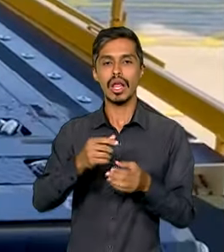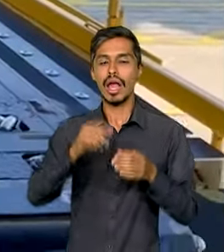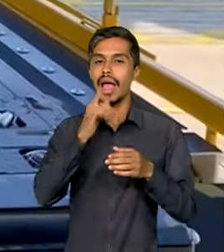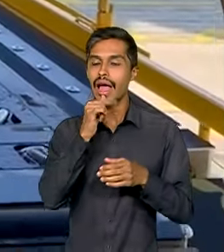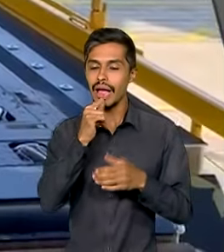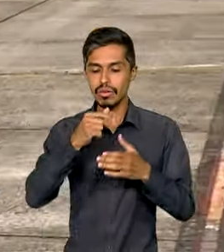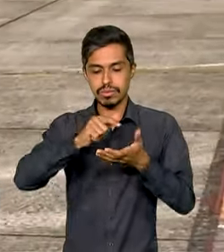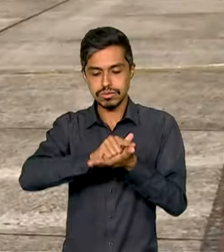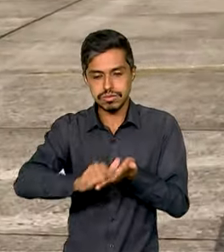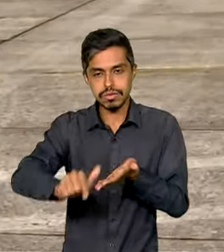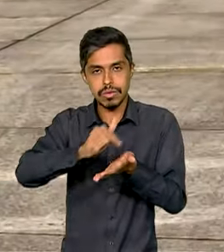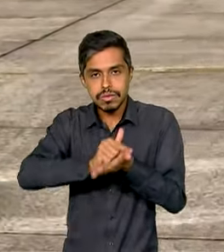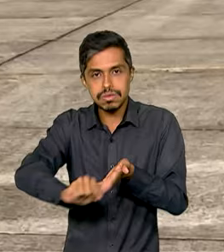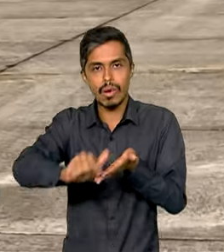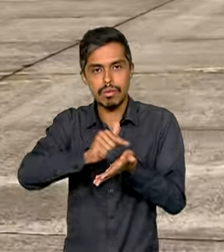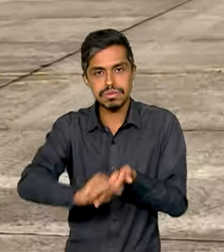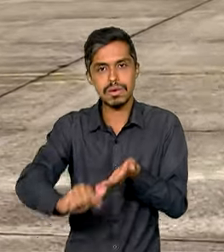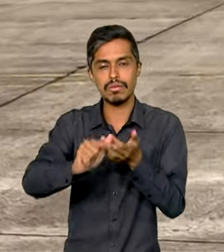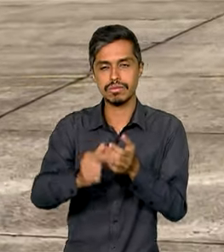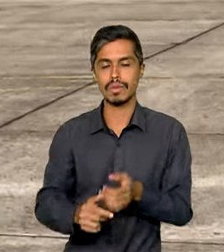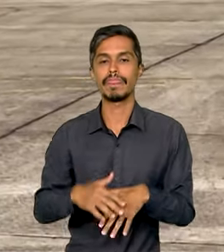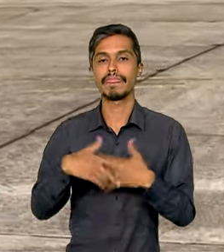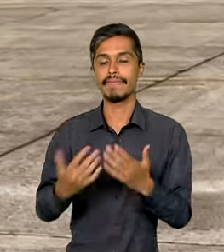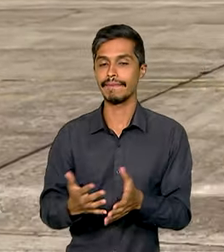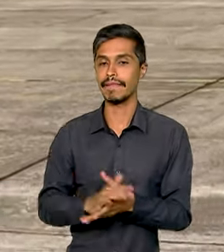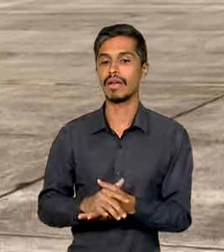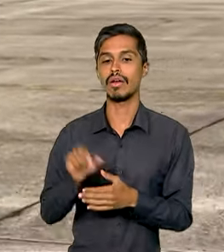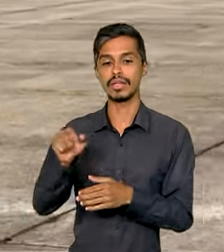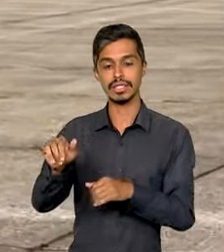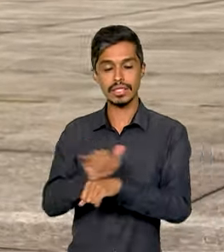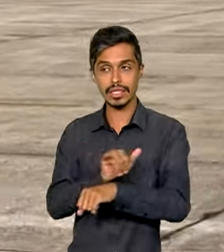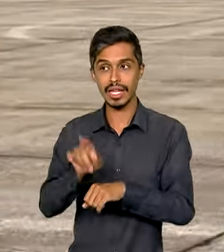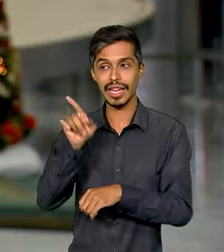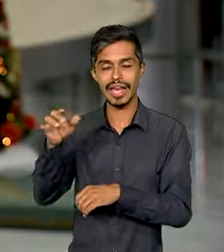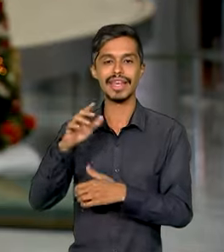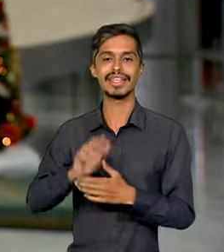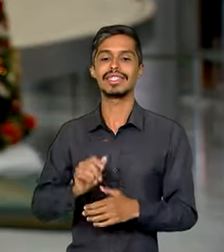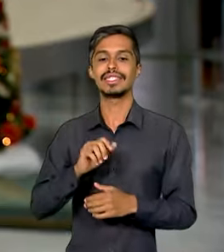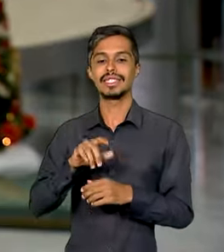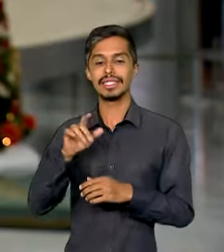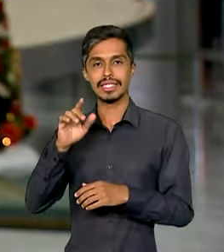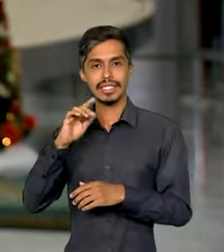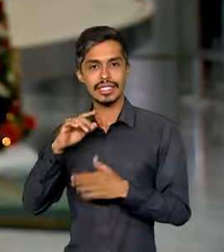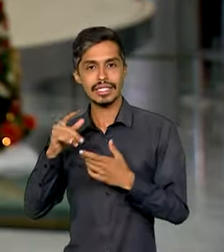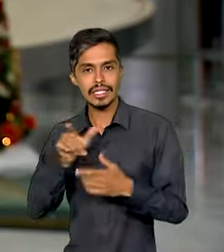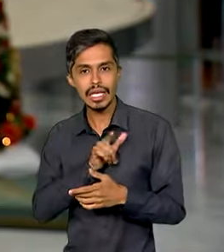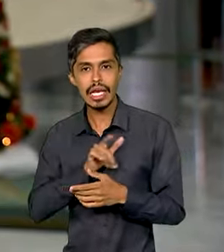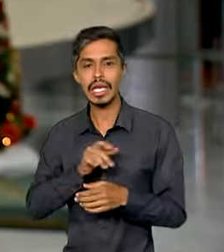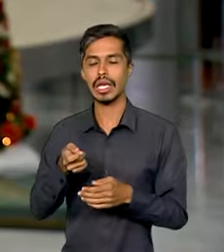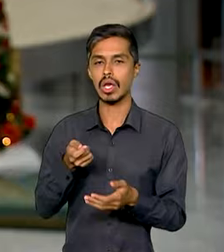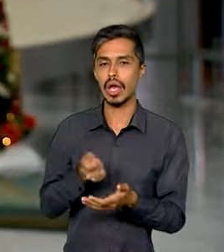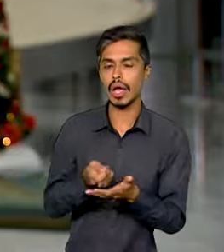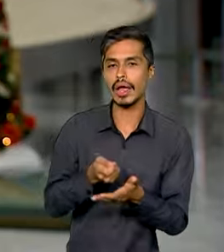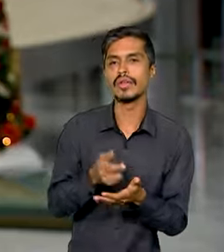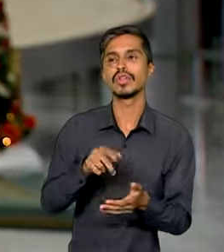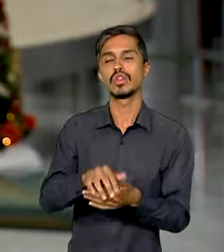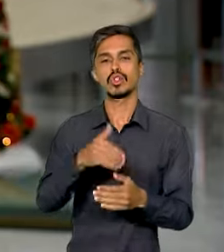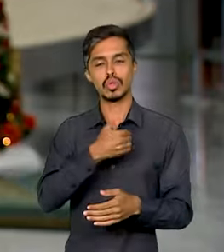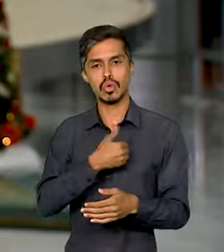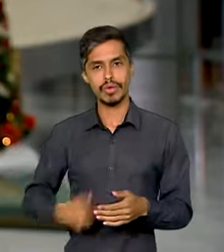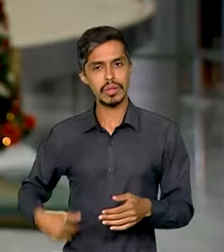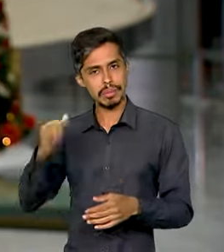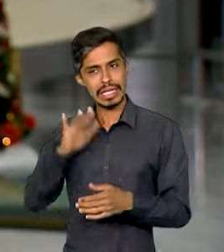como nas ocasiões anteriores, a operação em Gaza exigiu uma articulação de representantes do governo brasileiro